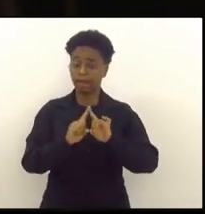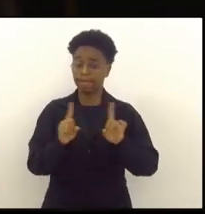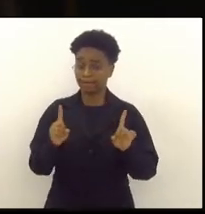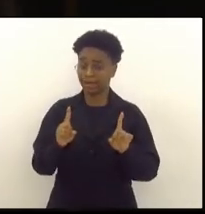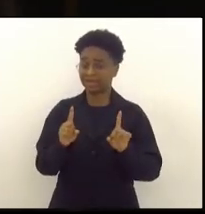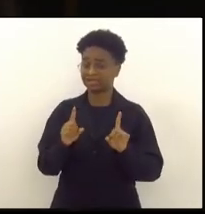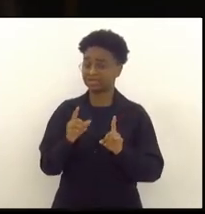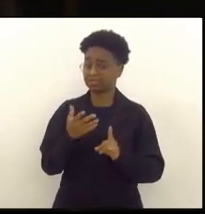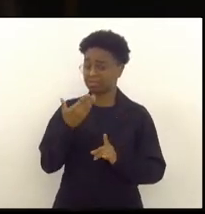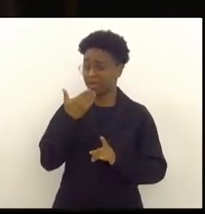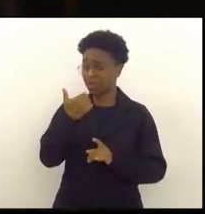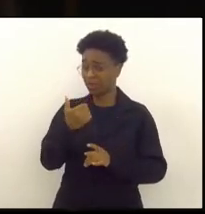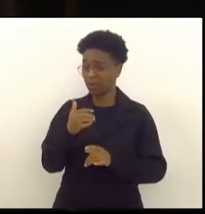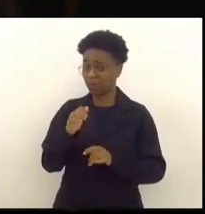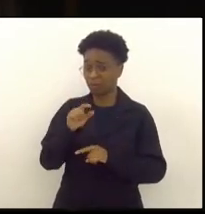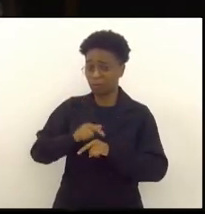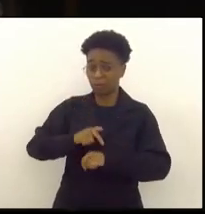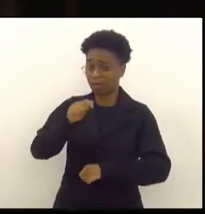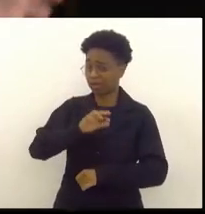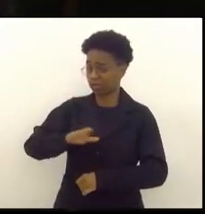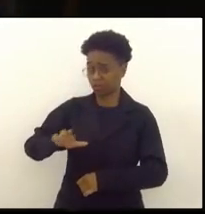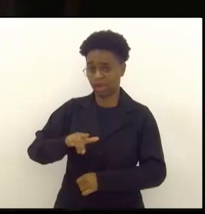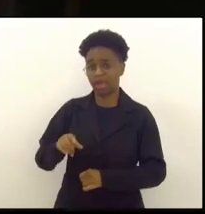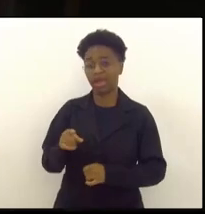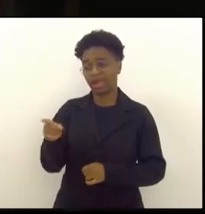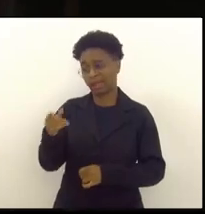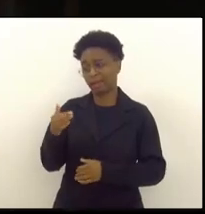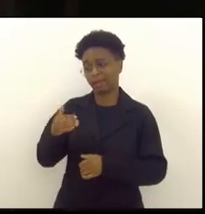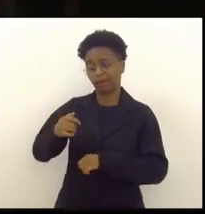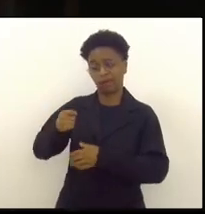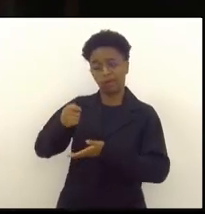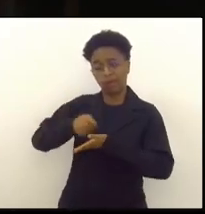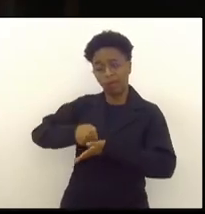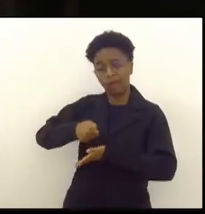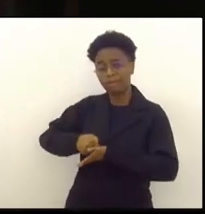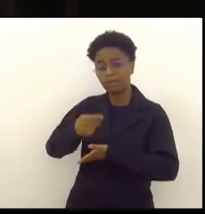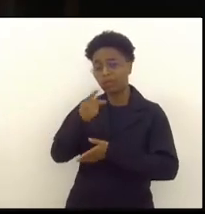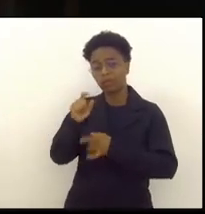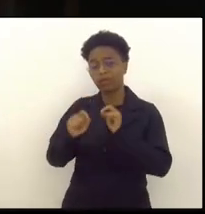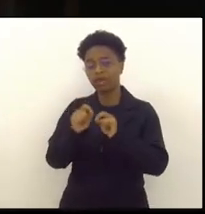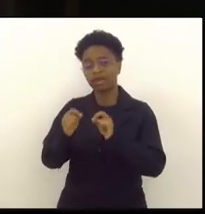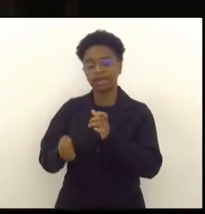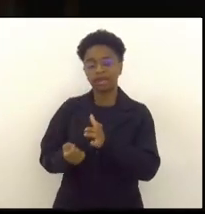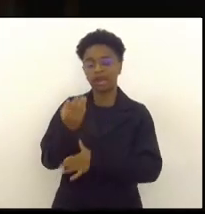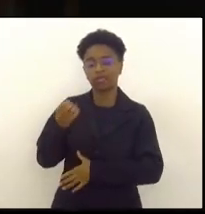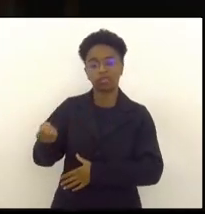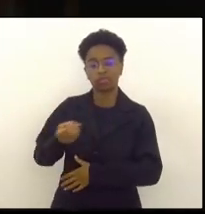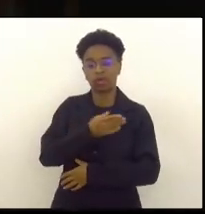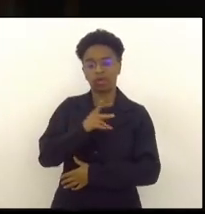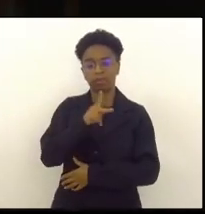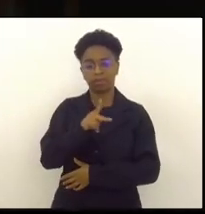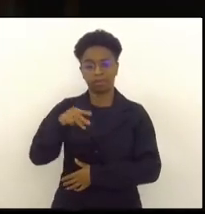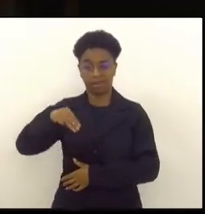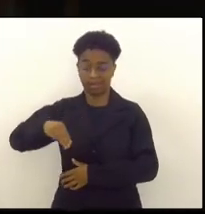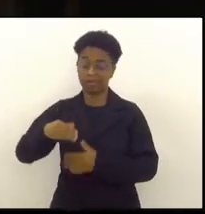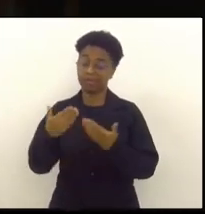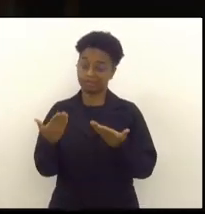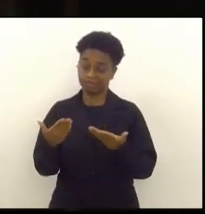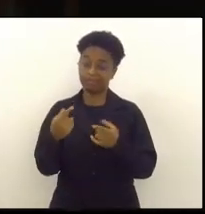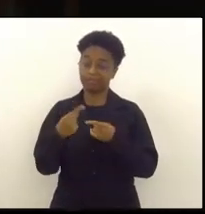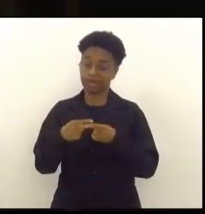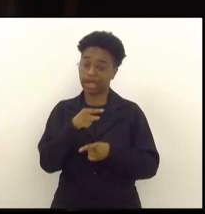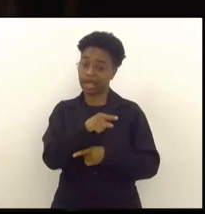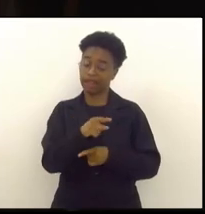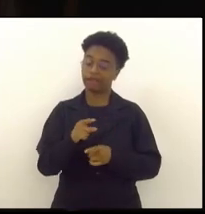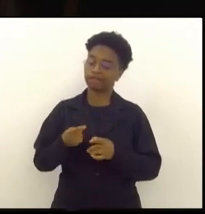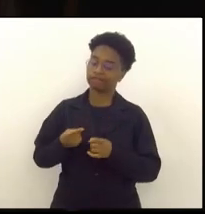melhor situação, ela me cobrava muito isso, 22 de setembro, para inaugurar uma nova PTM. Né? De tanto que ela, né? Porque